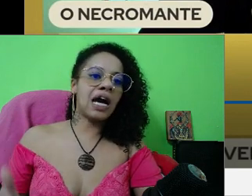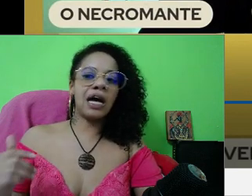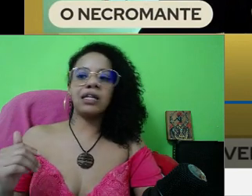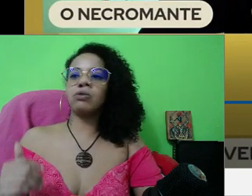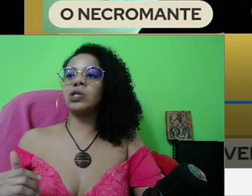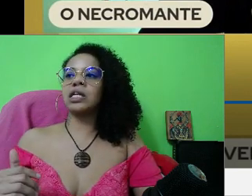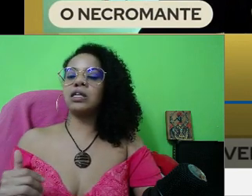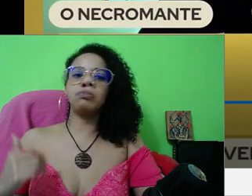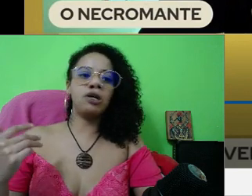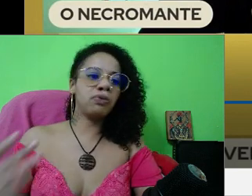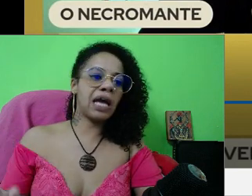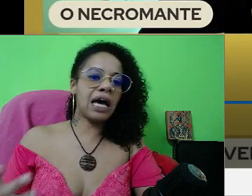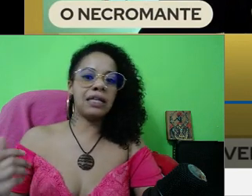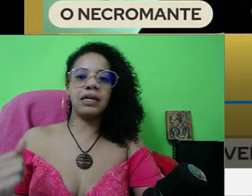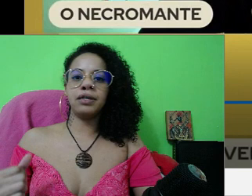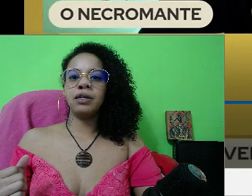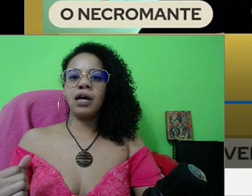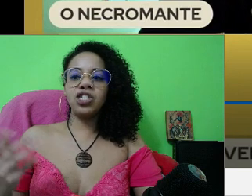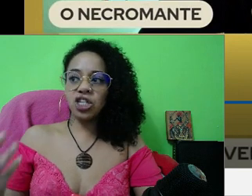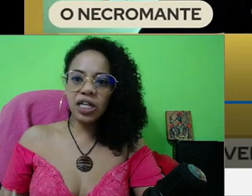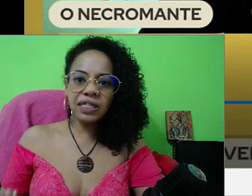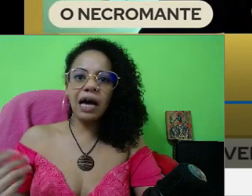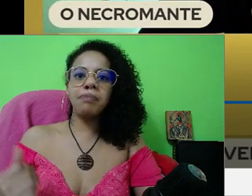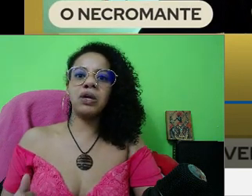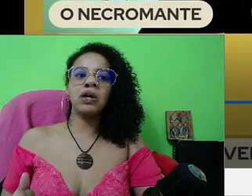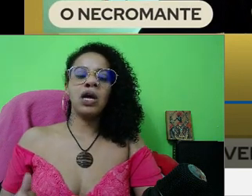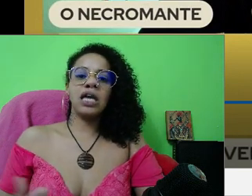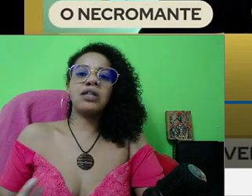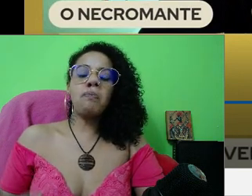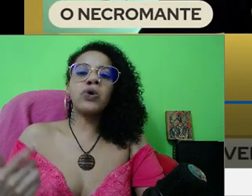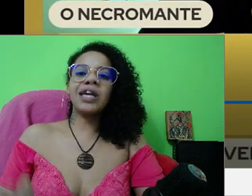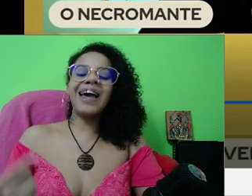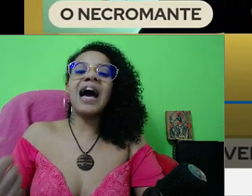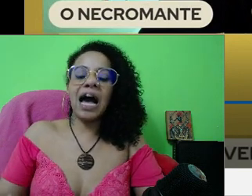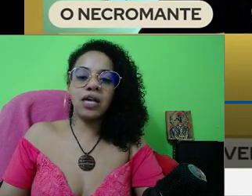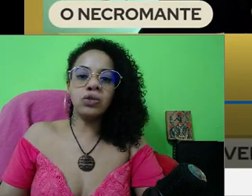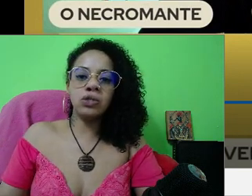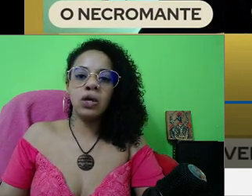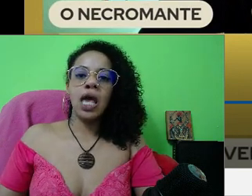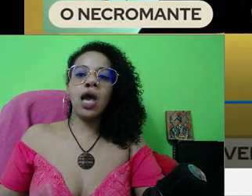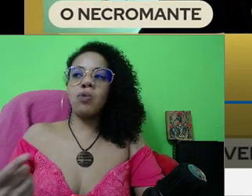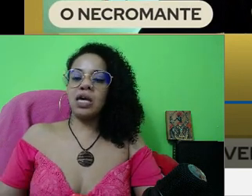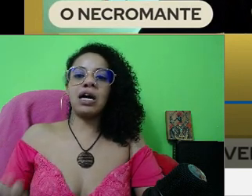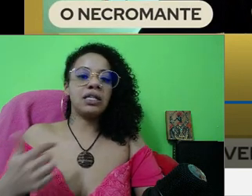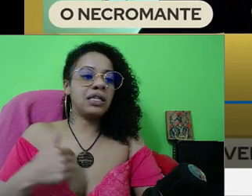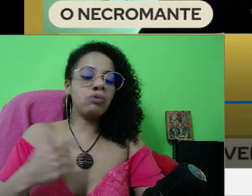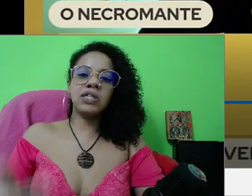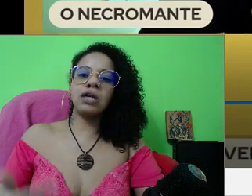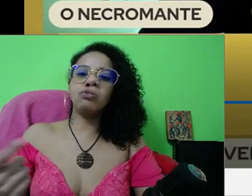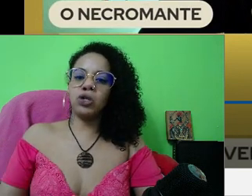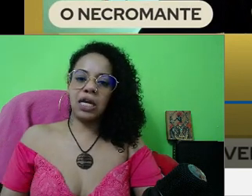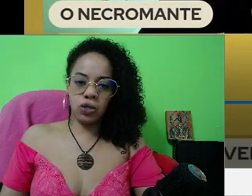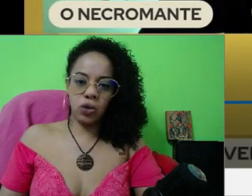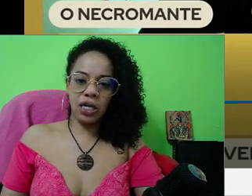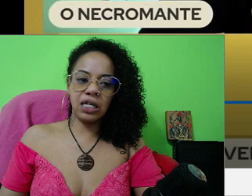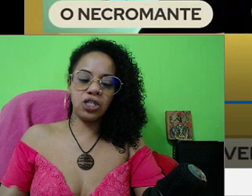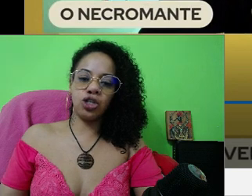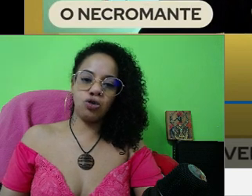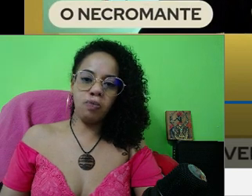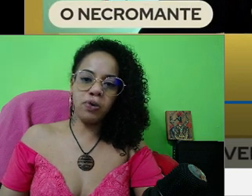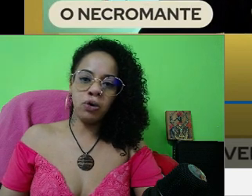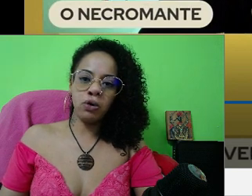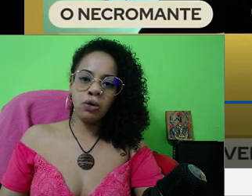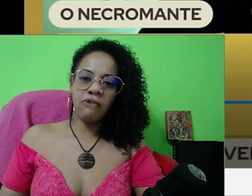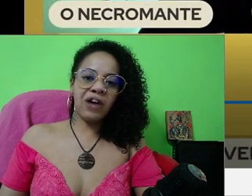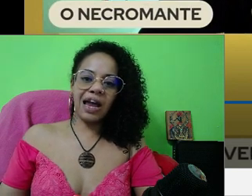está sendo silenciada quando tá sendo manipulada a gente já sabe então por que raios eu ia não sendo moderadora